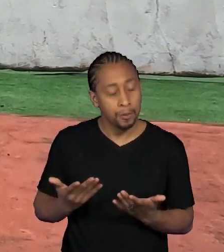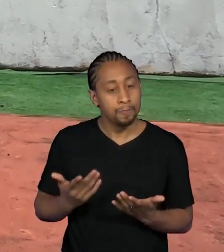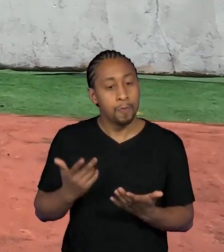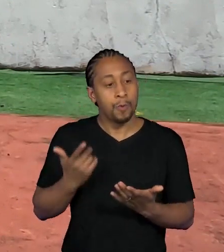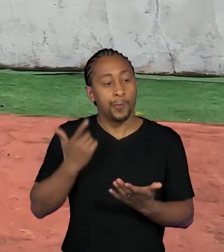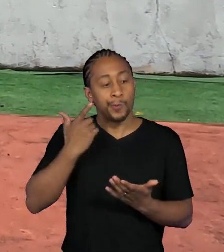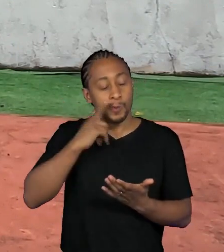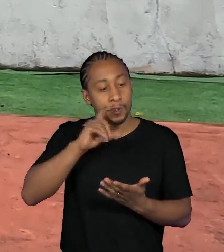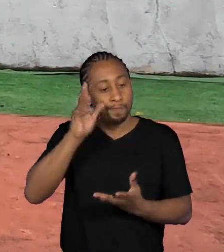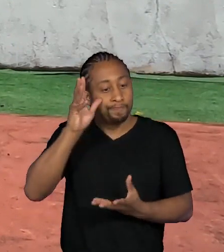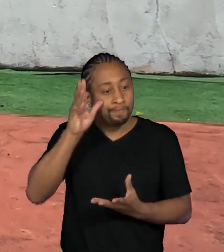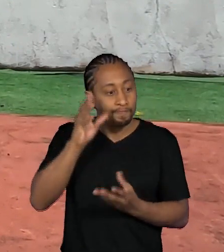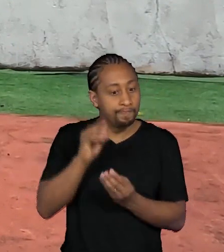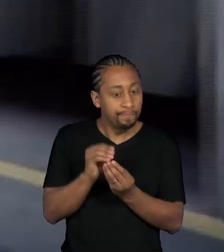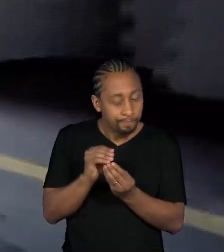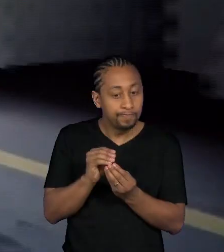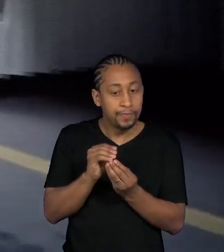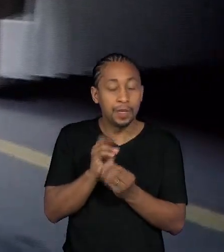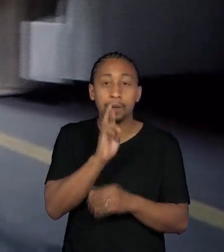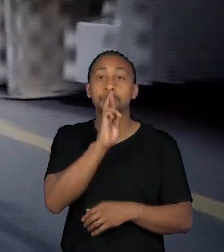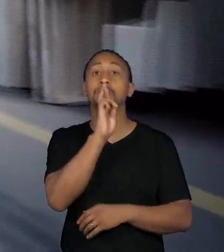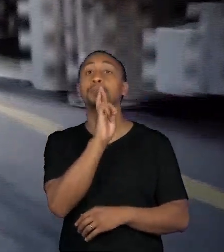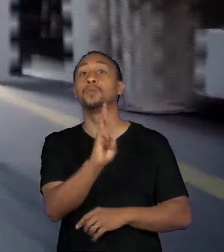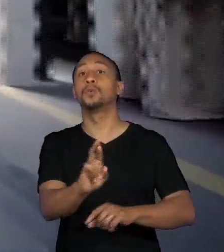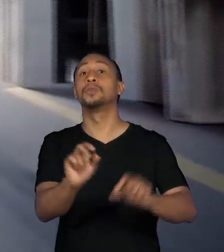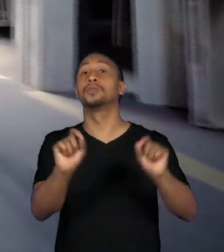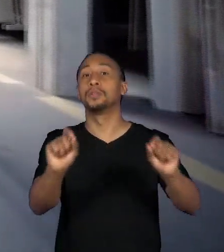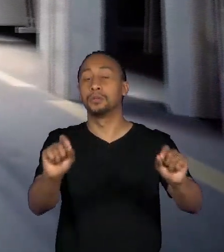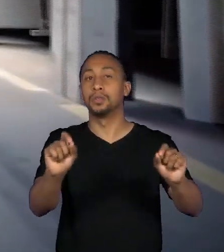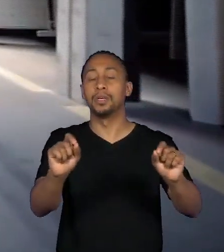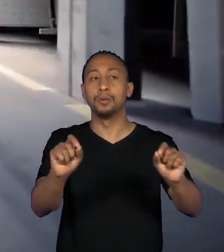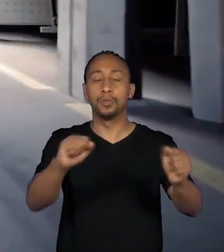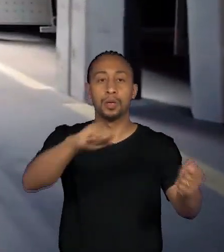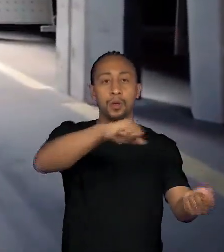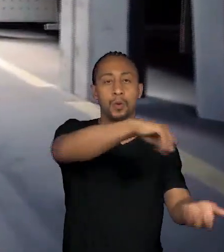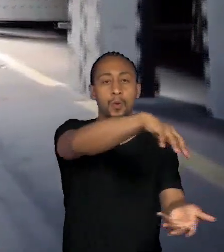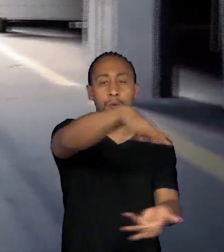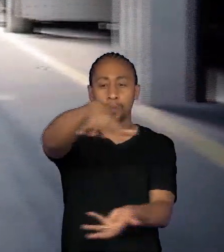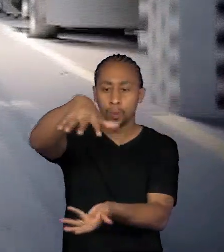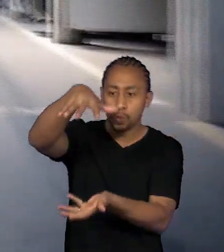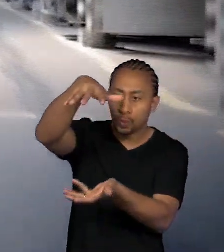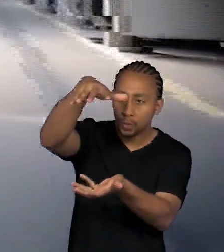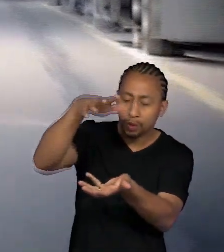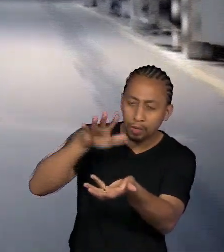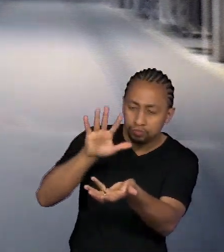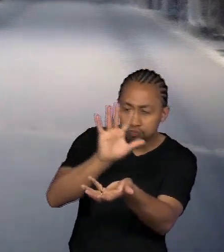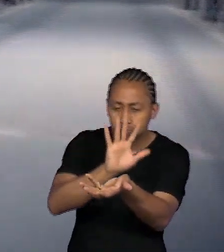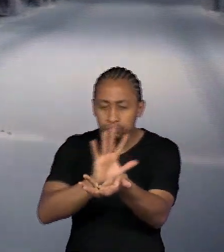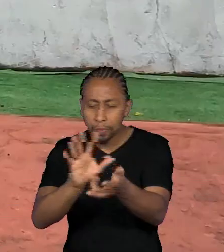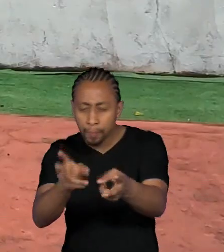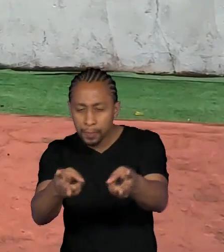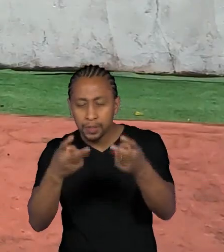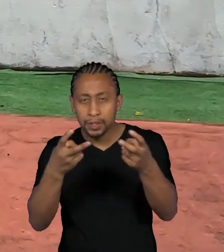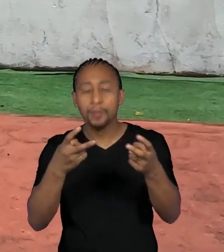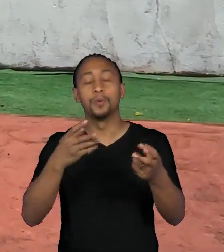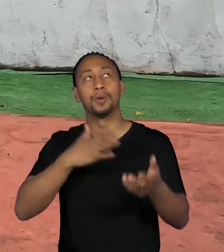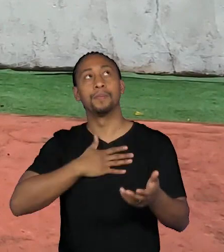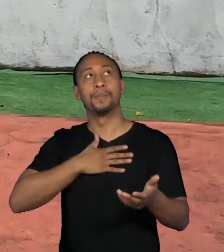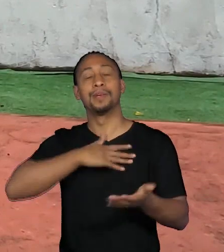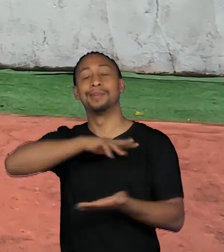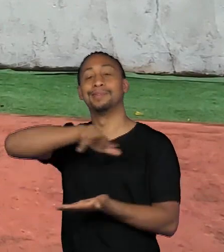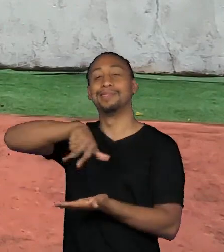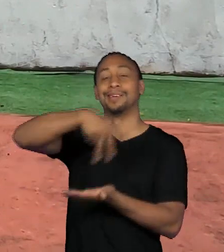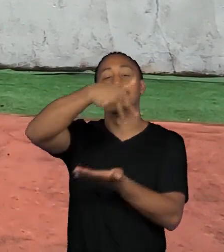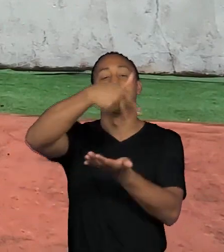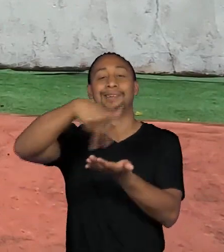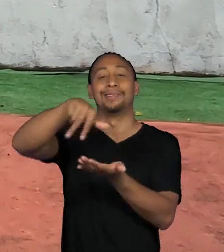pergunta, a resposta é porque eu leio o mundo a partir da minha arte. E a minha leitura ela é negra. Eu estou há quase 20